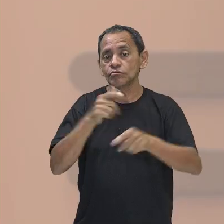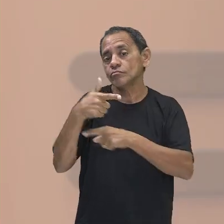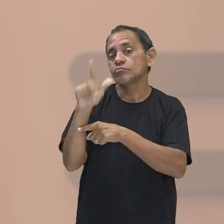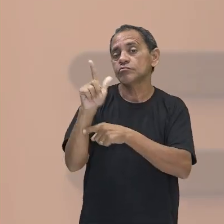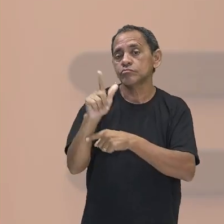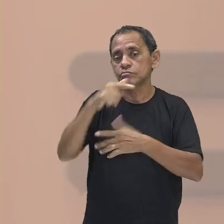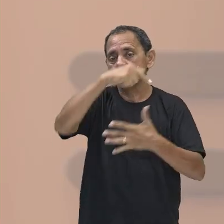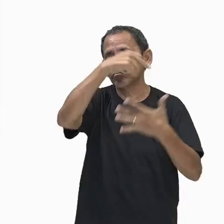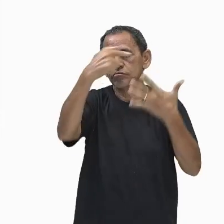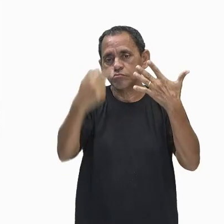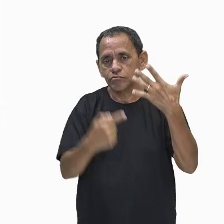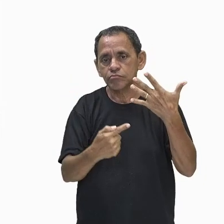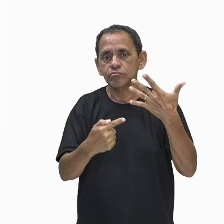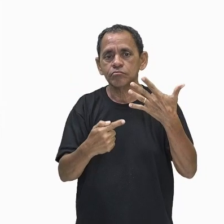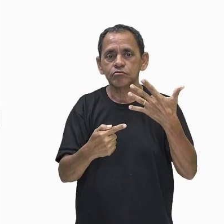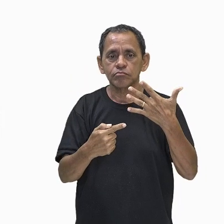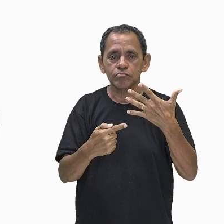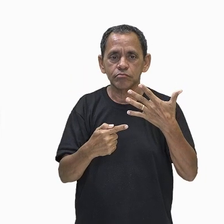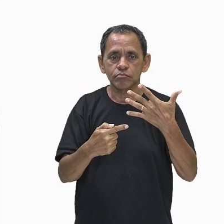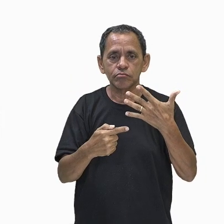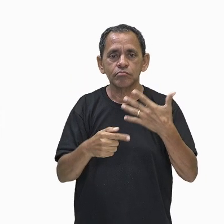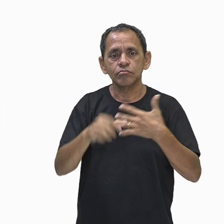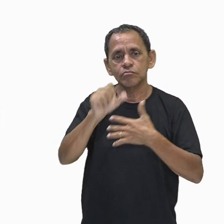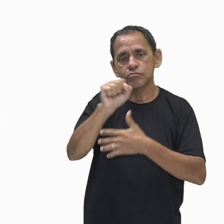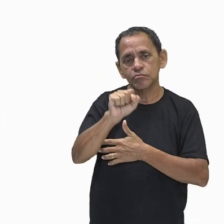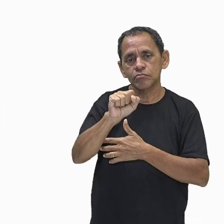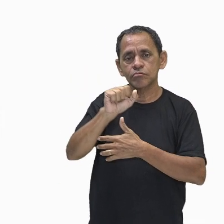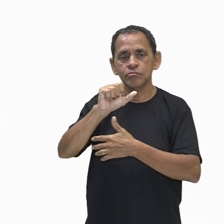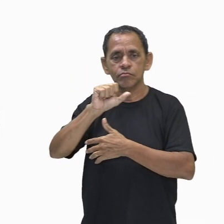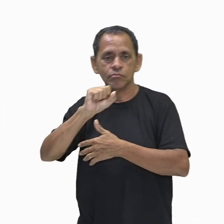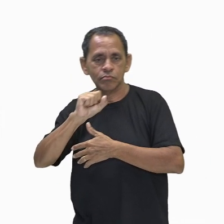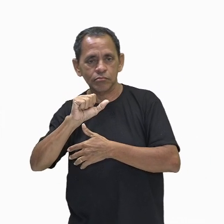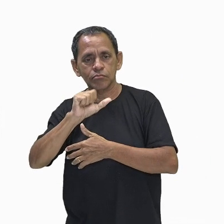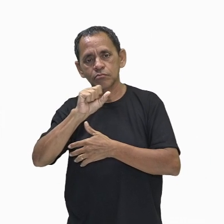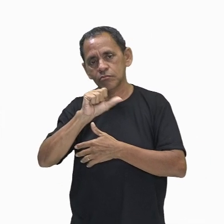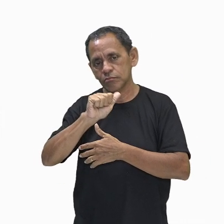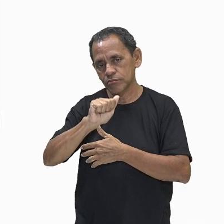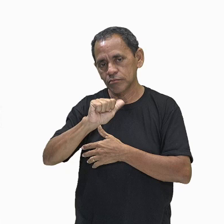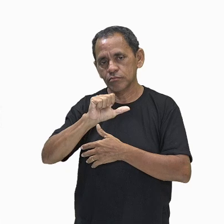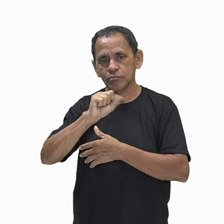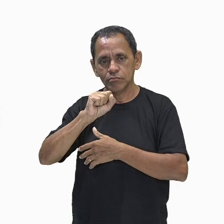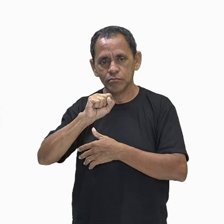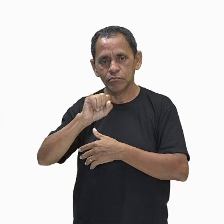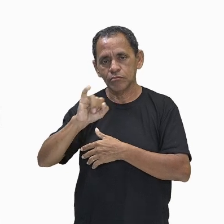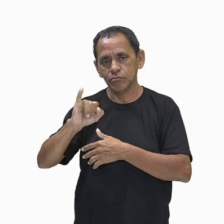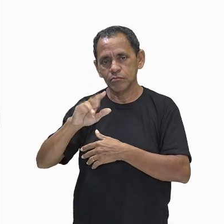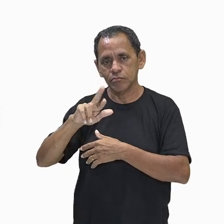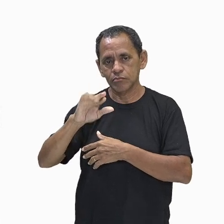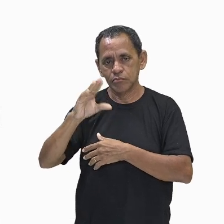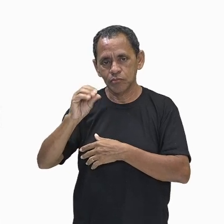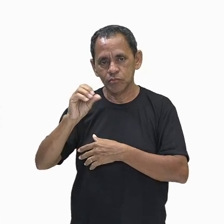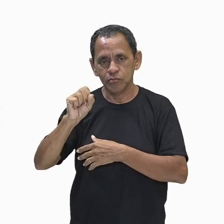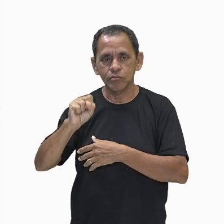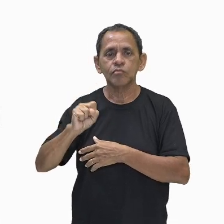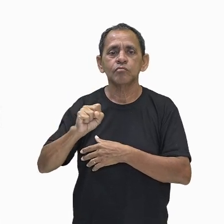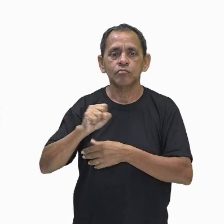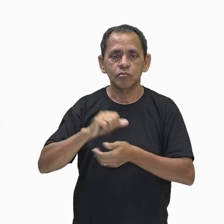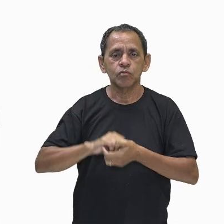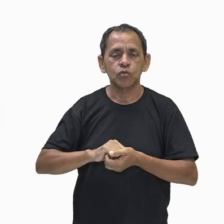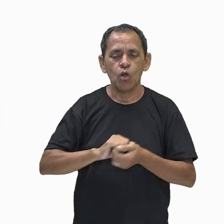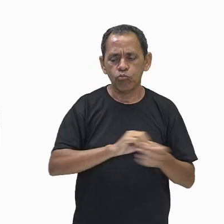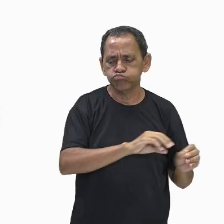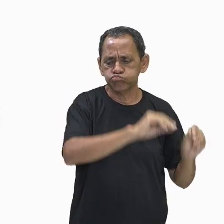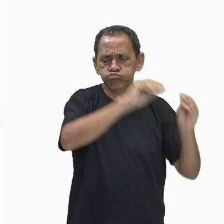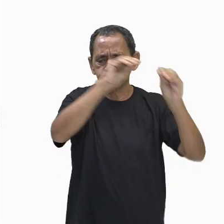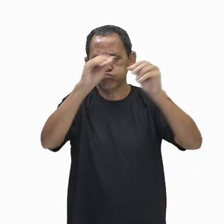que são quem? Temos, então, aí os assírios, tá? Vindos, então, provavelmente da região entre